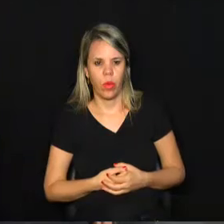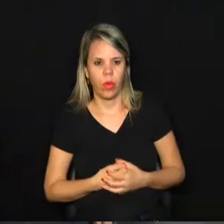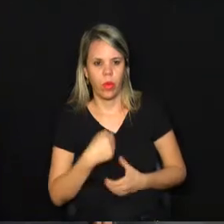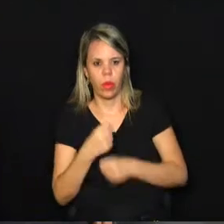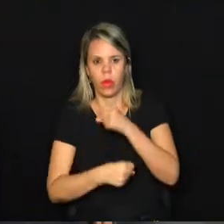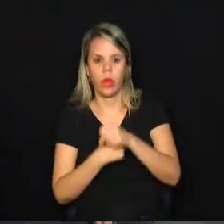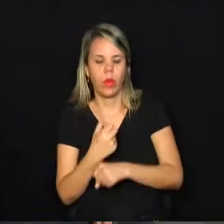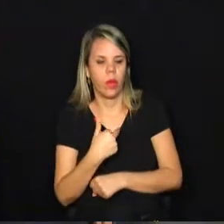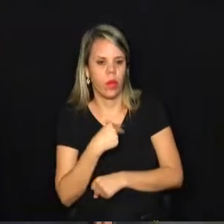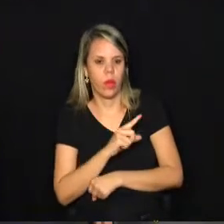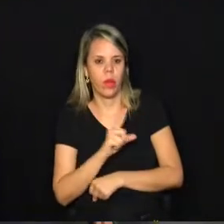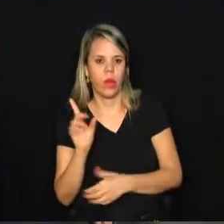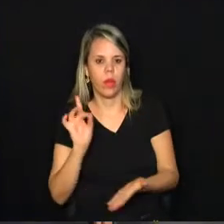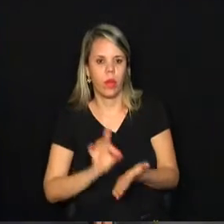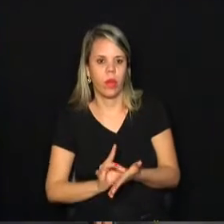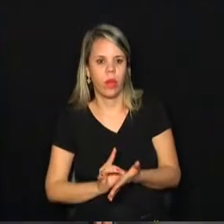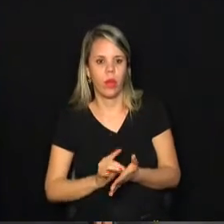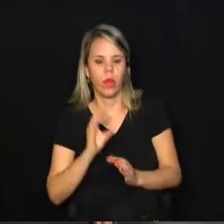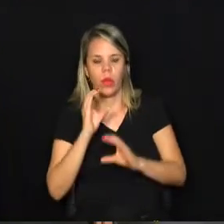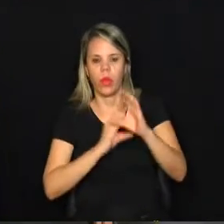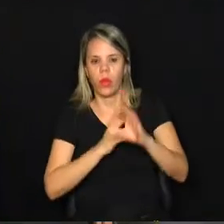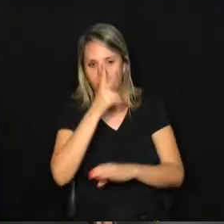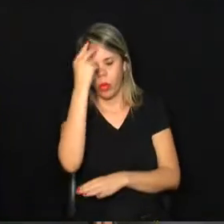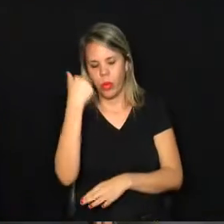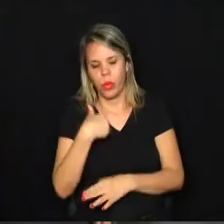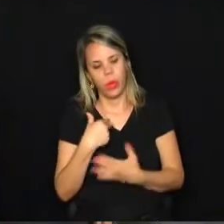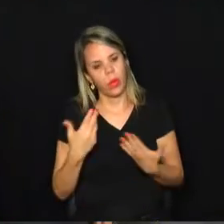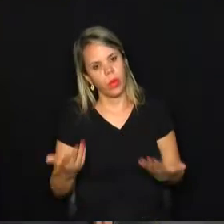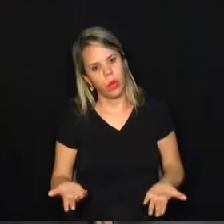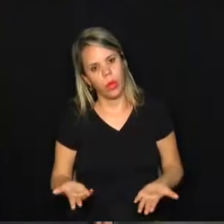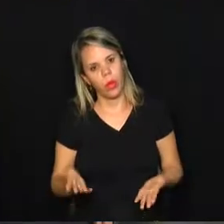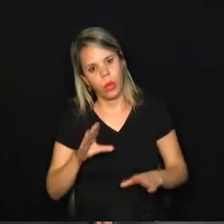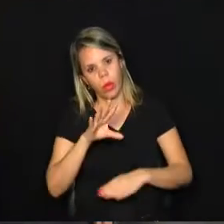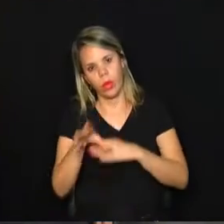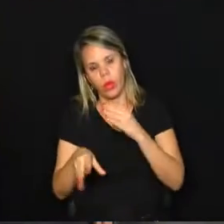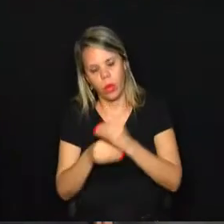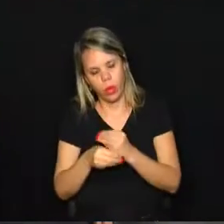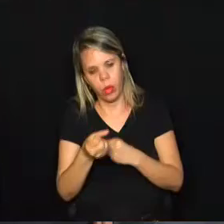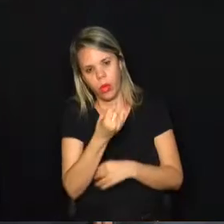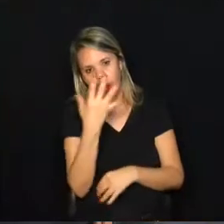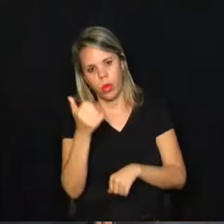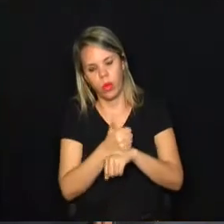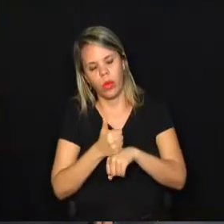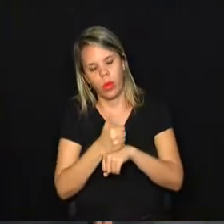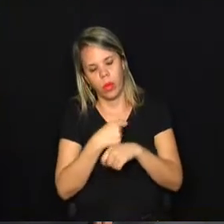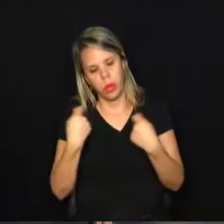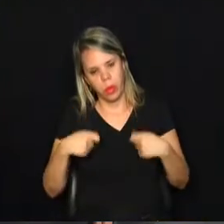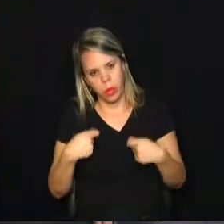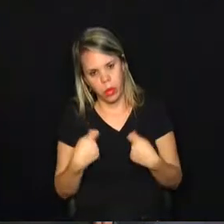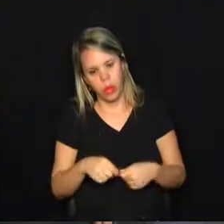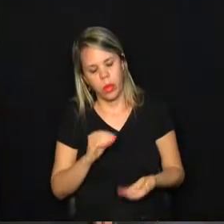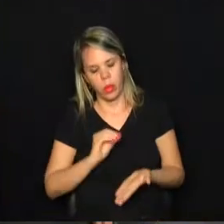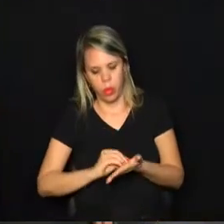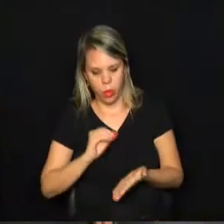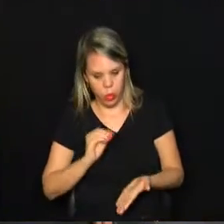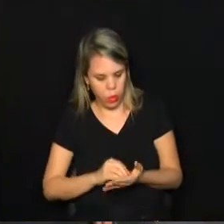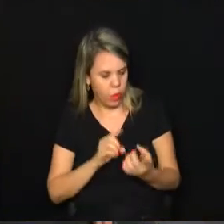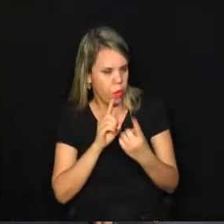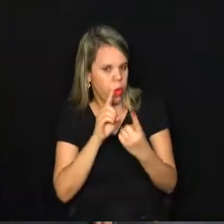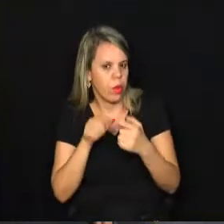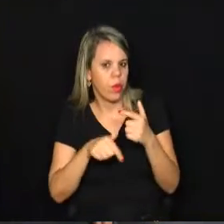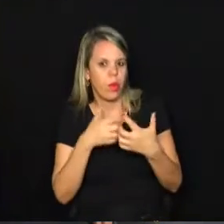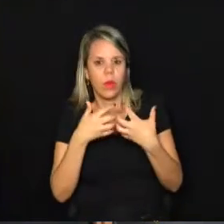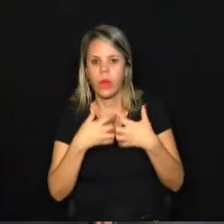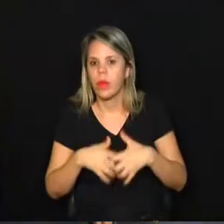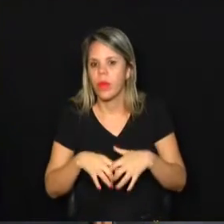não dá, mas de realização de concurso público para complementar as equipes necessárias, né, para o